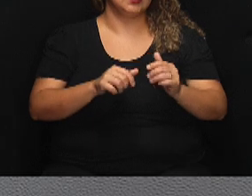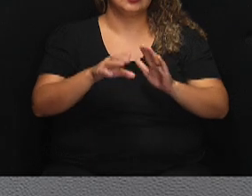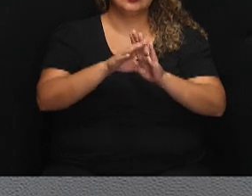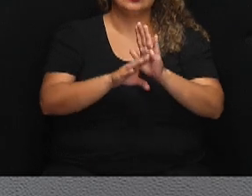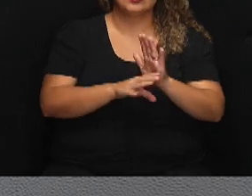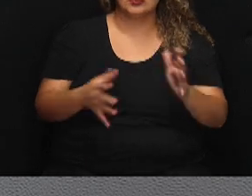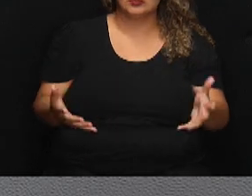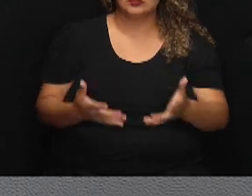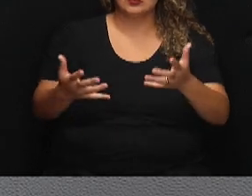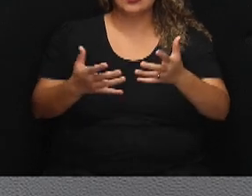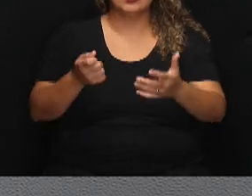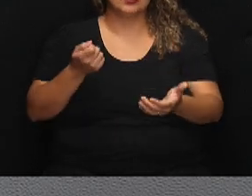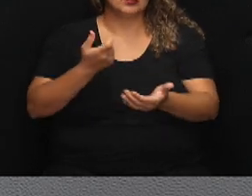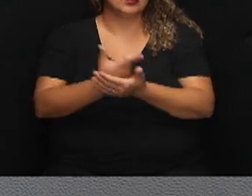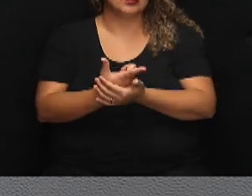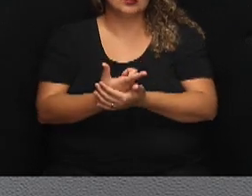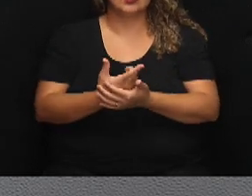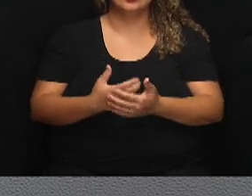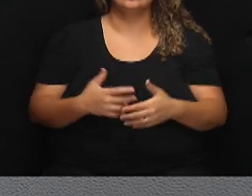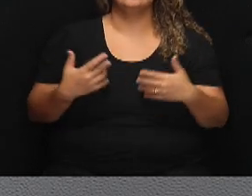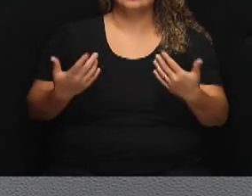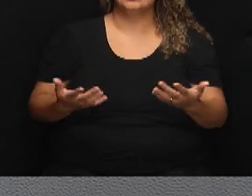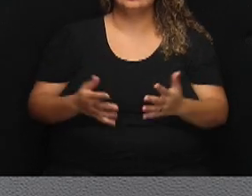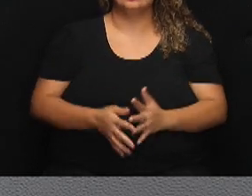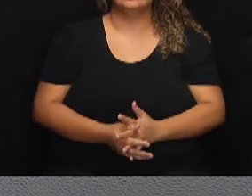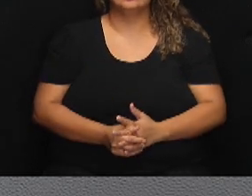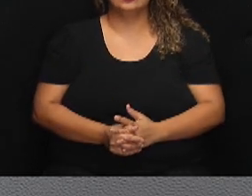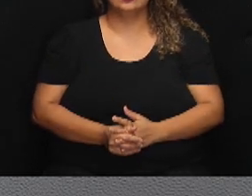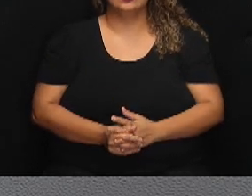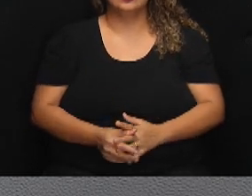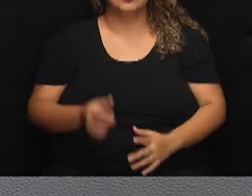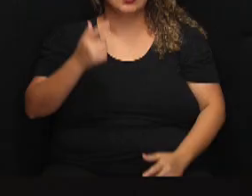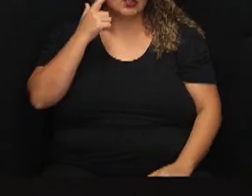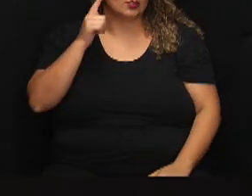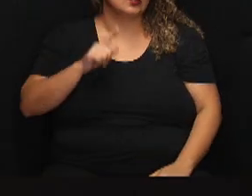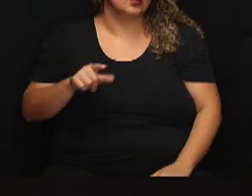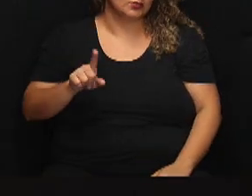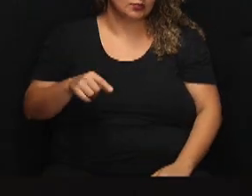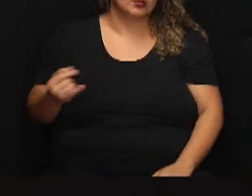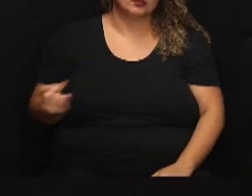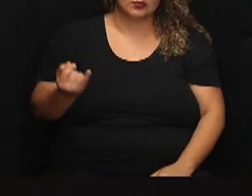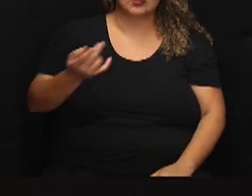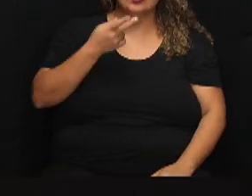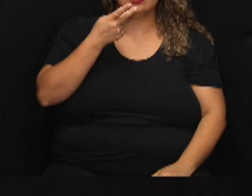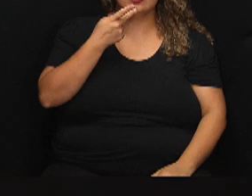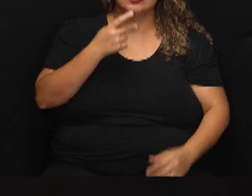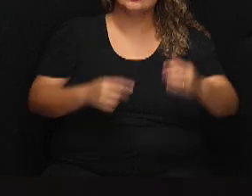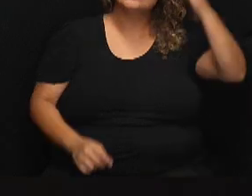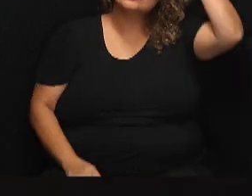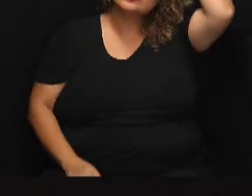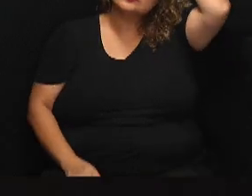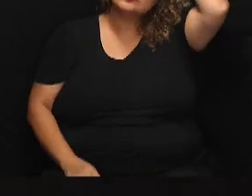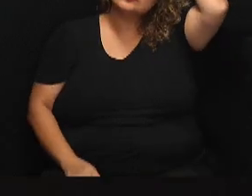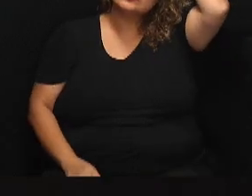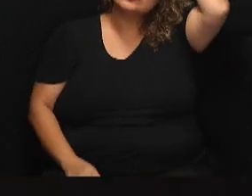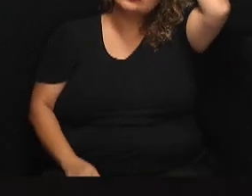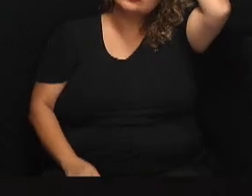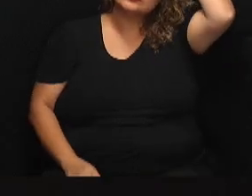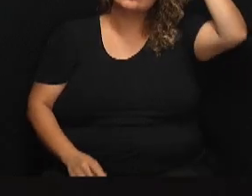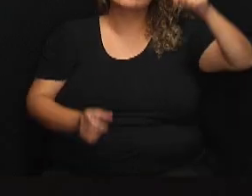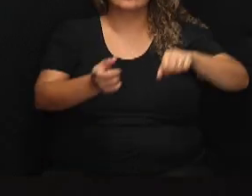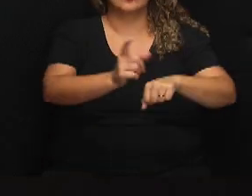de incentivos de compra. Então, e também acho que é importante sempre ressaltar que os comerciantes também teriam direito à renda